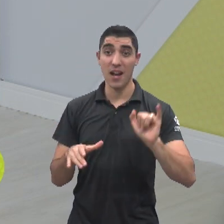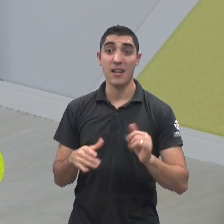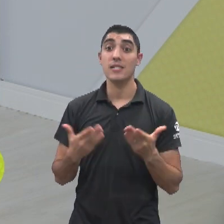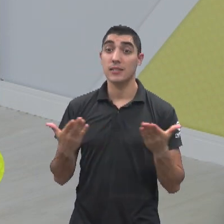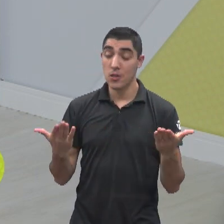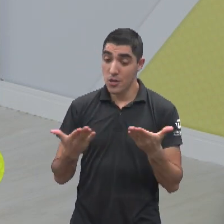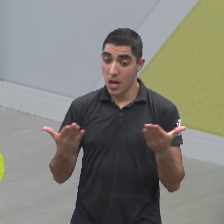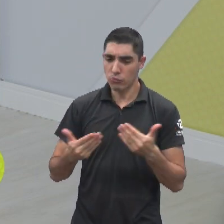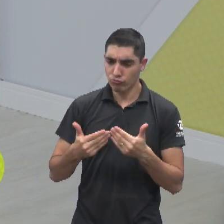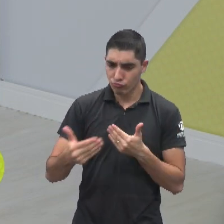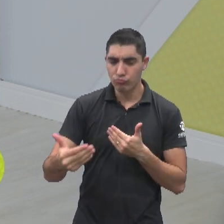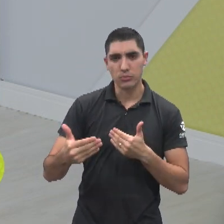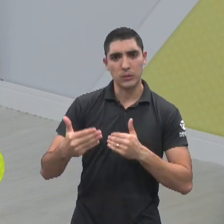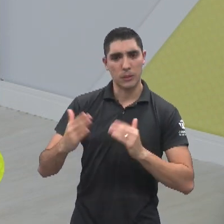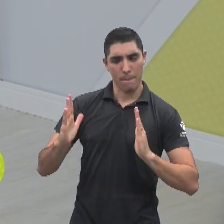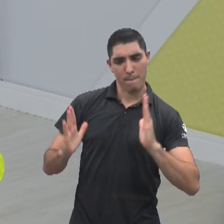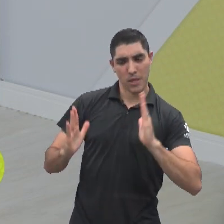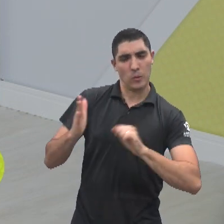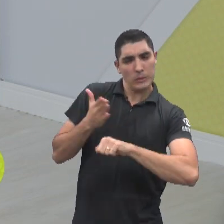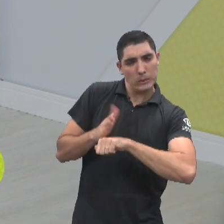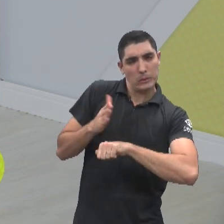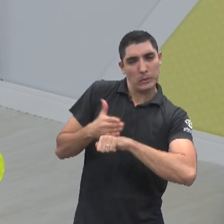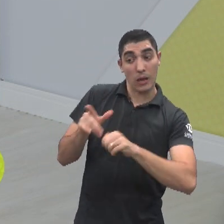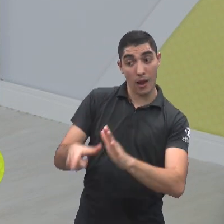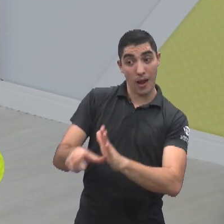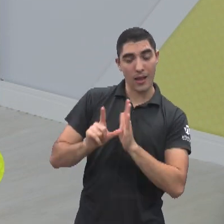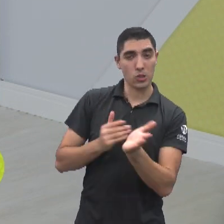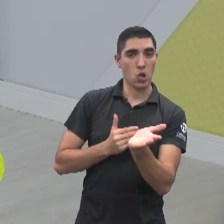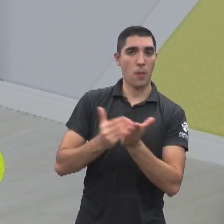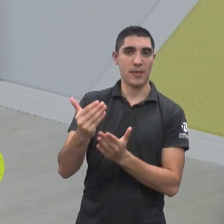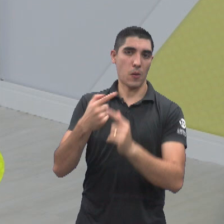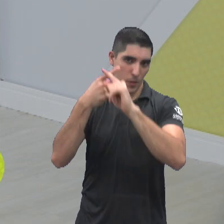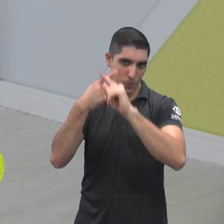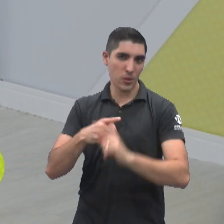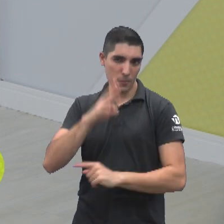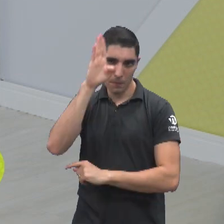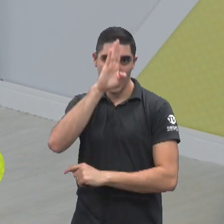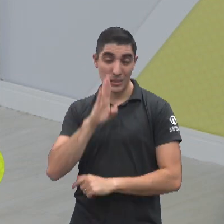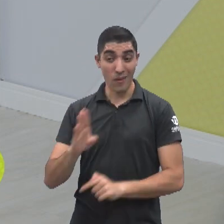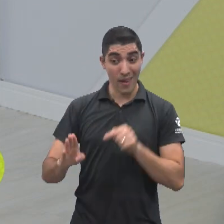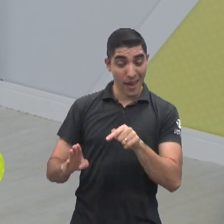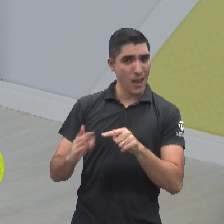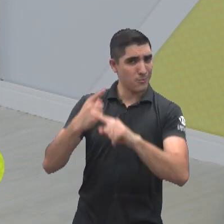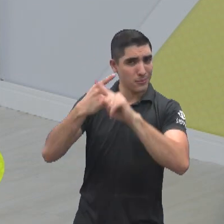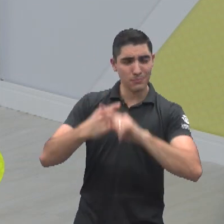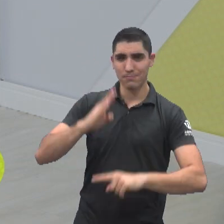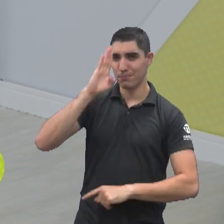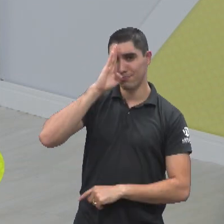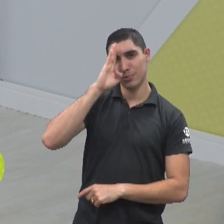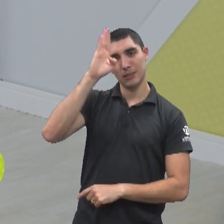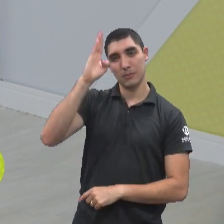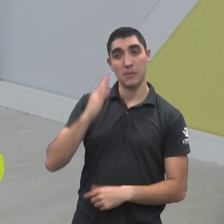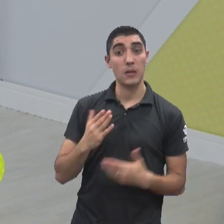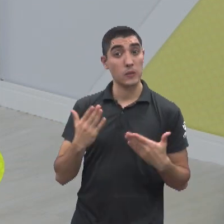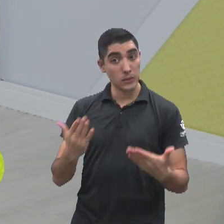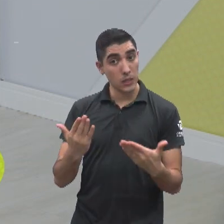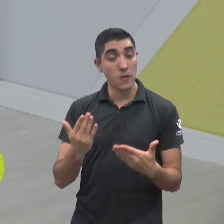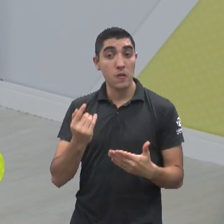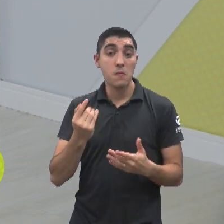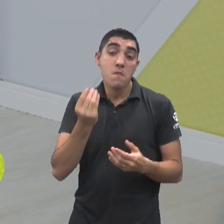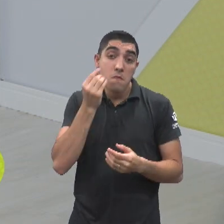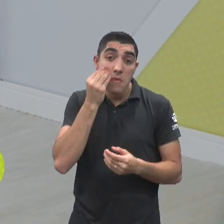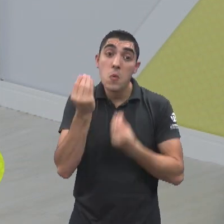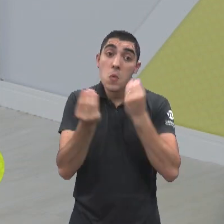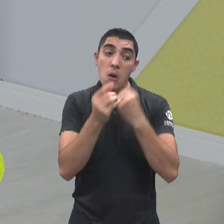de treinamentos que antecede a Liga Nacional, que é o principal campeonato que o São José vai disputar, e a gente tem que ver jogo a jogo como é que